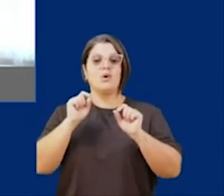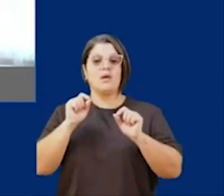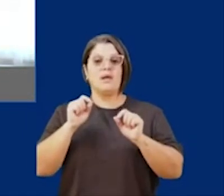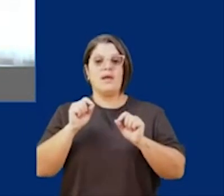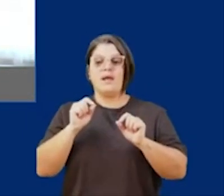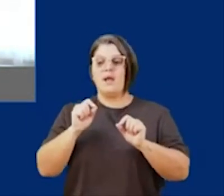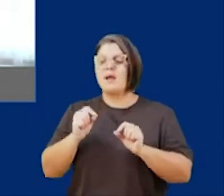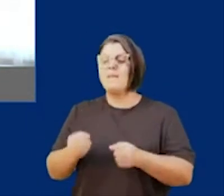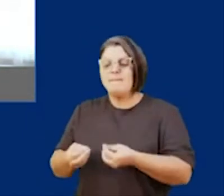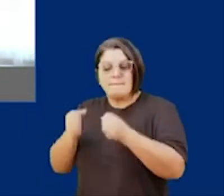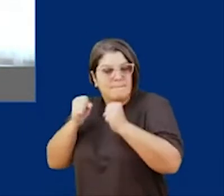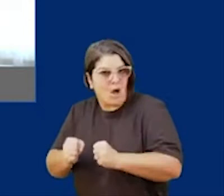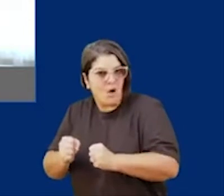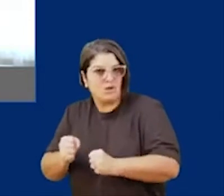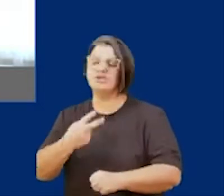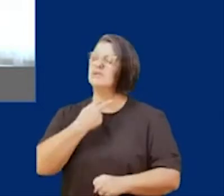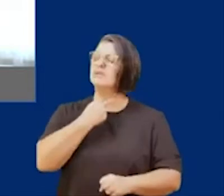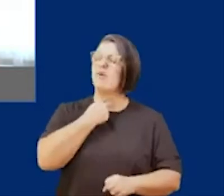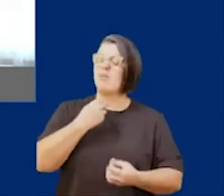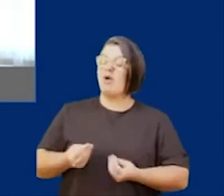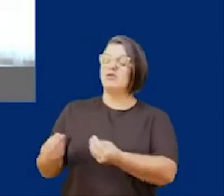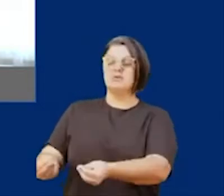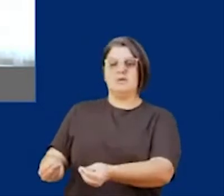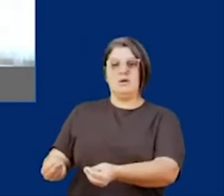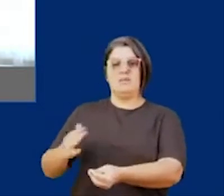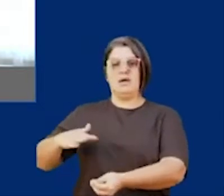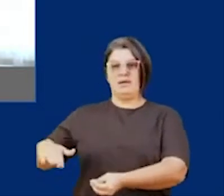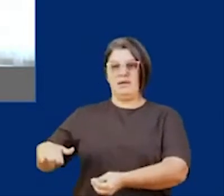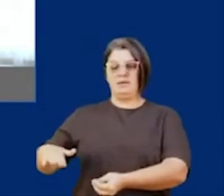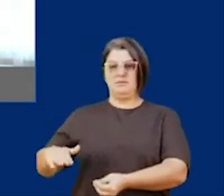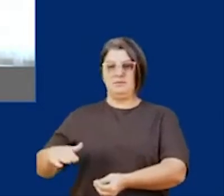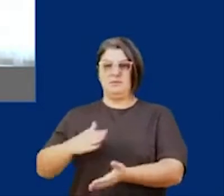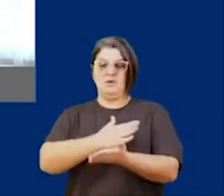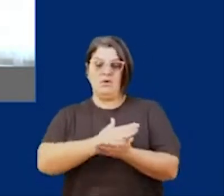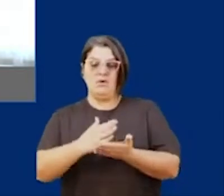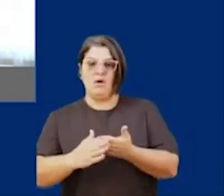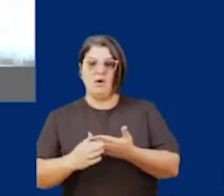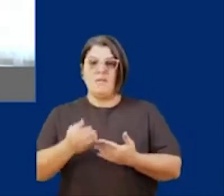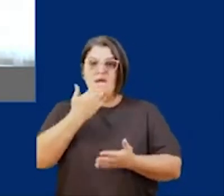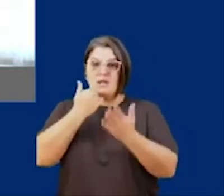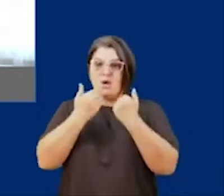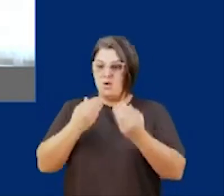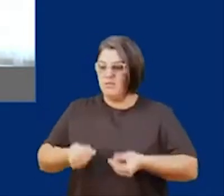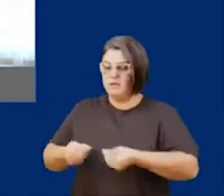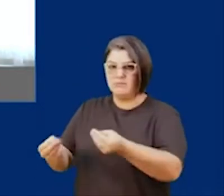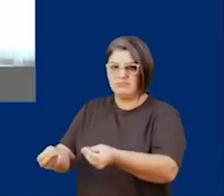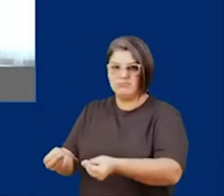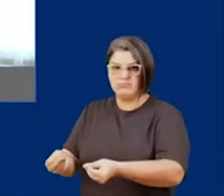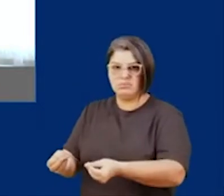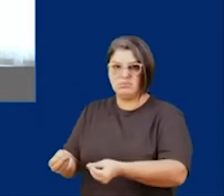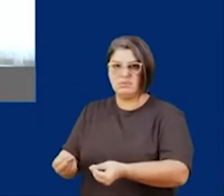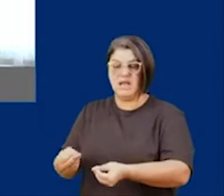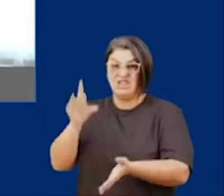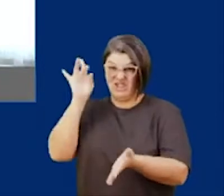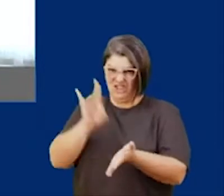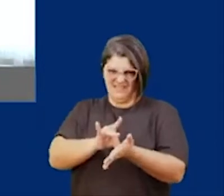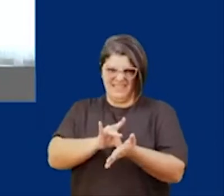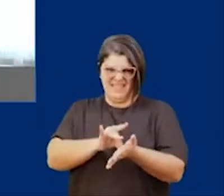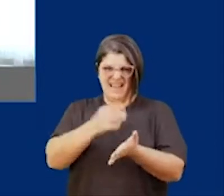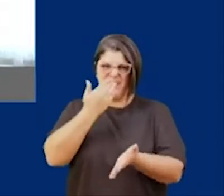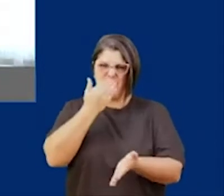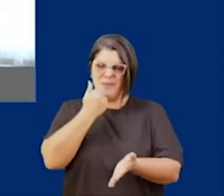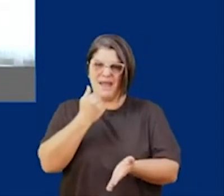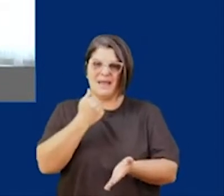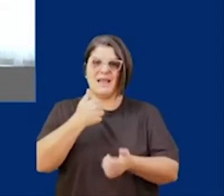não oferecer. E a mensagem fundamental, assim, quando começa a introduzir comida, a comida a ser introduzida é a comida de verdade, que a gente chama, né? É